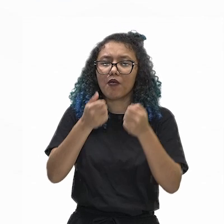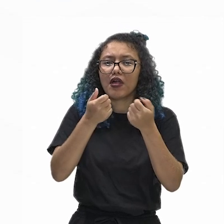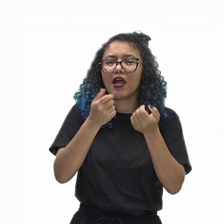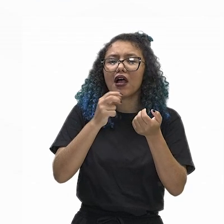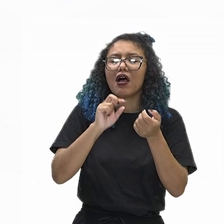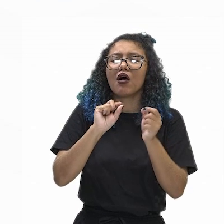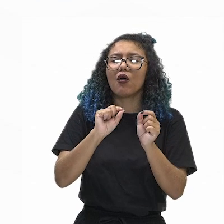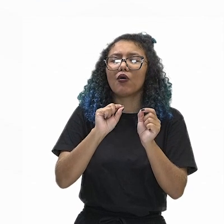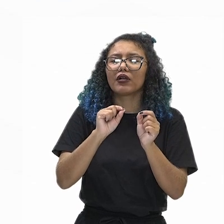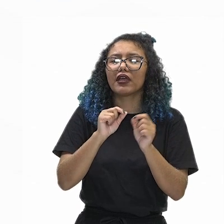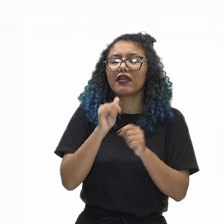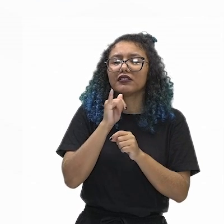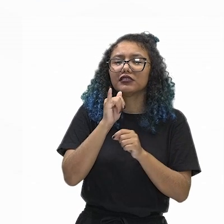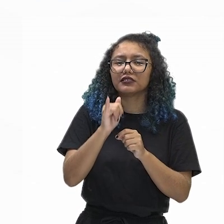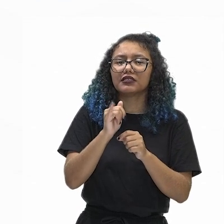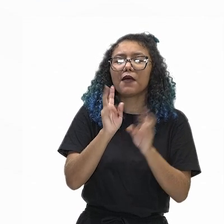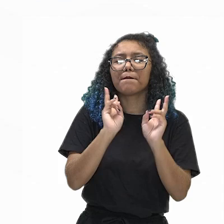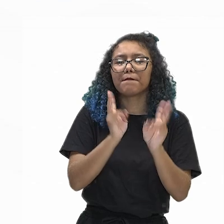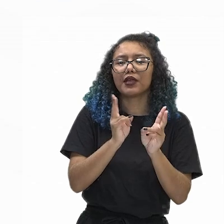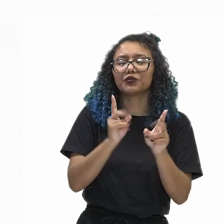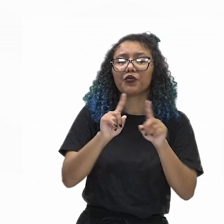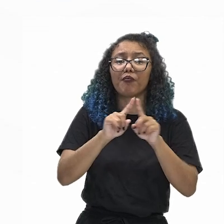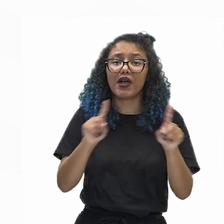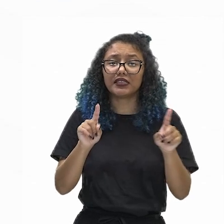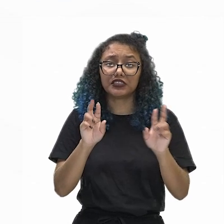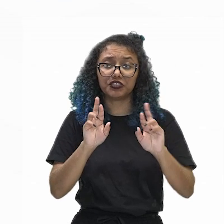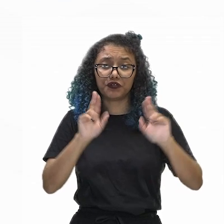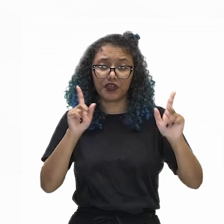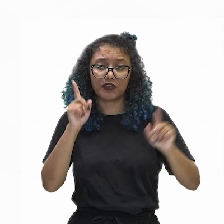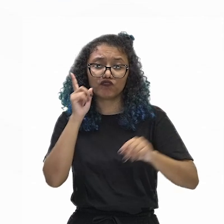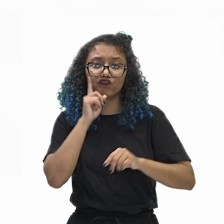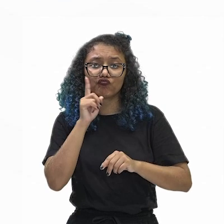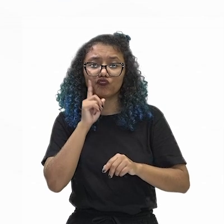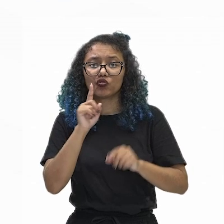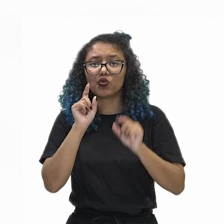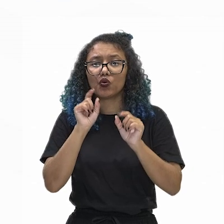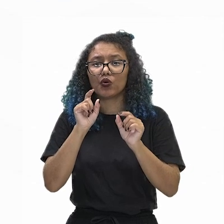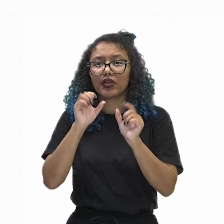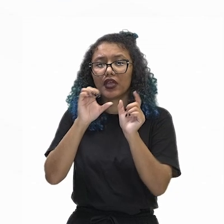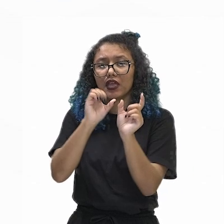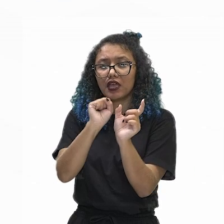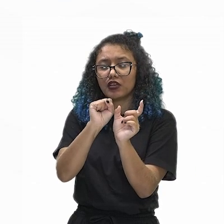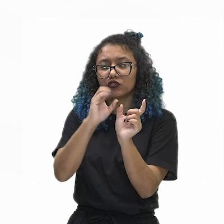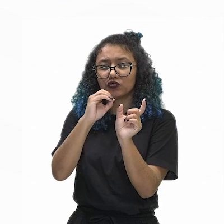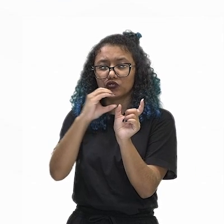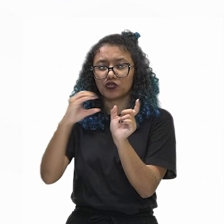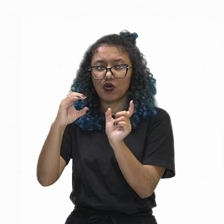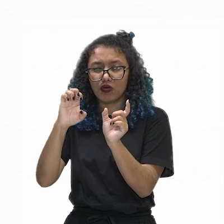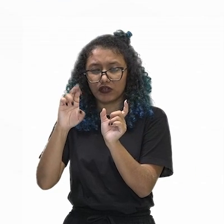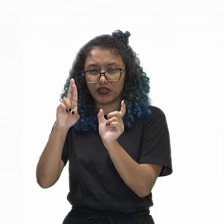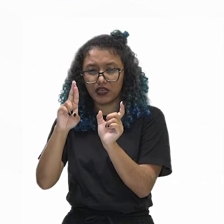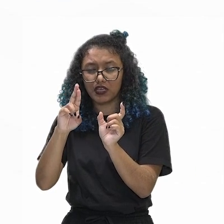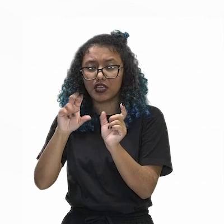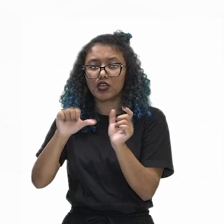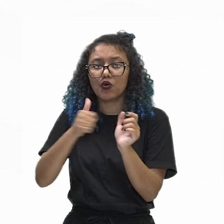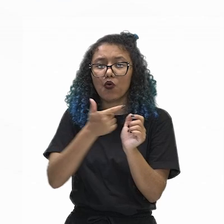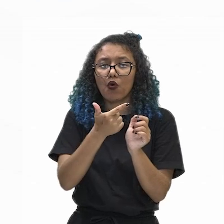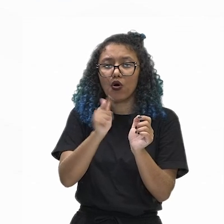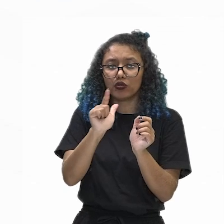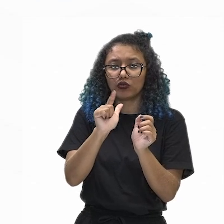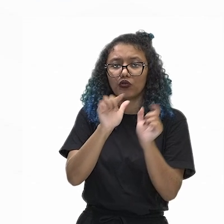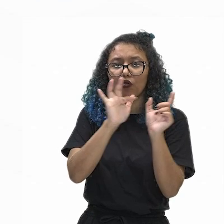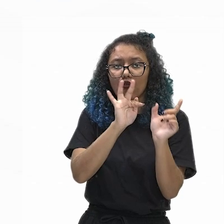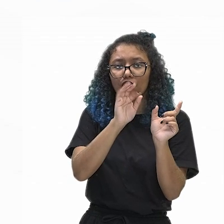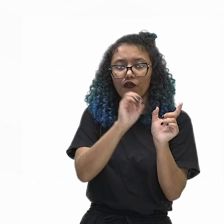que muda. No americano, né? A gente tem aí a diferença. Tem o soccer e o futebol. Soccer